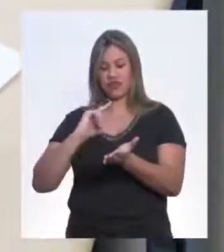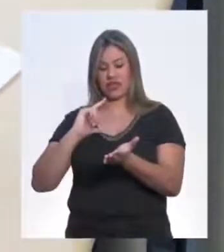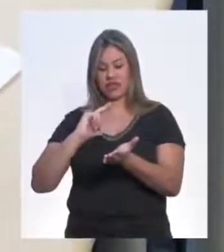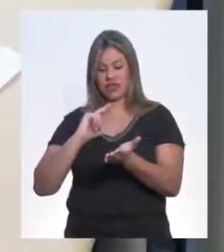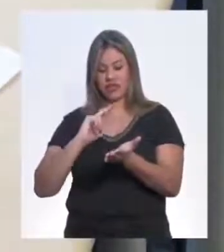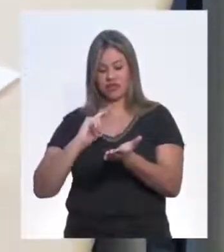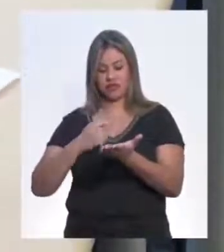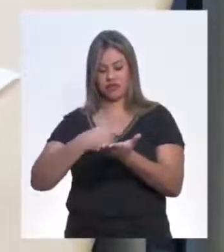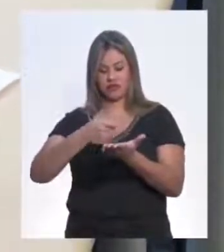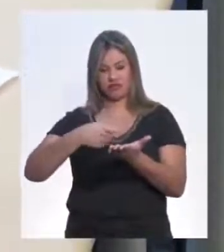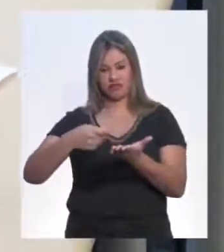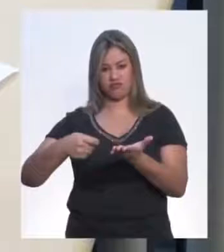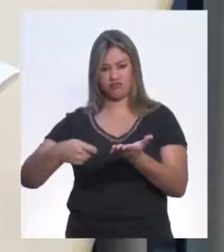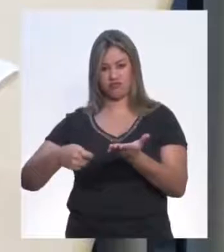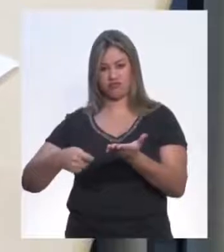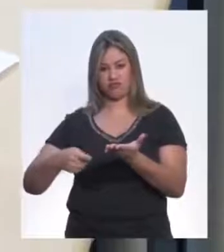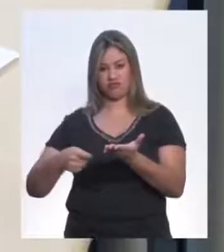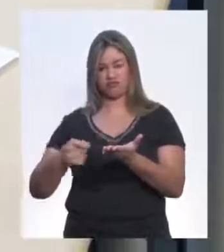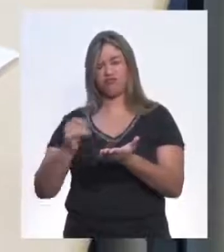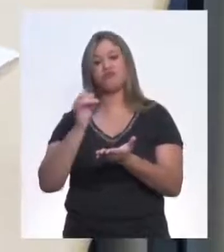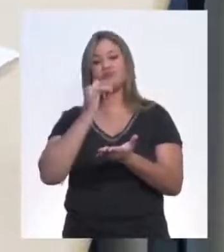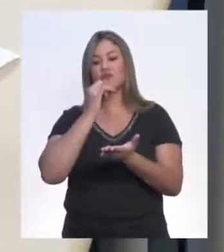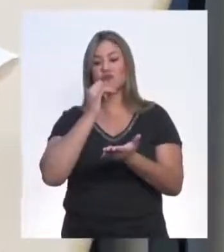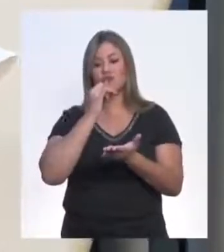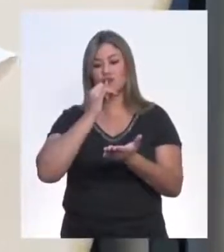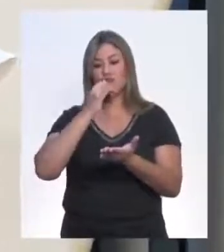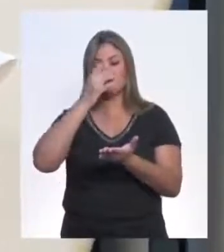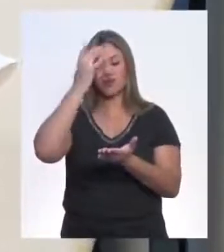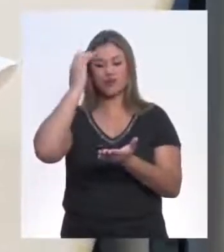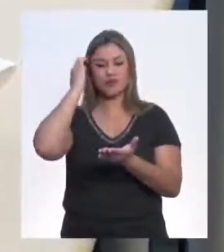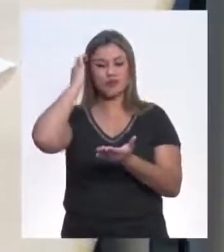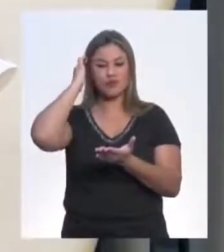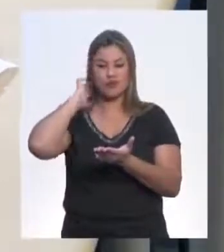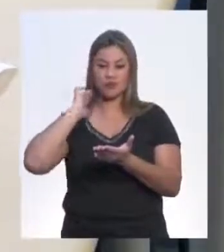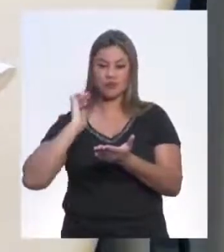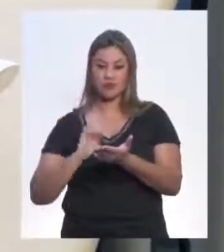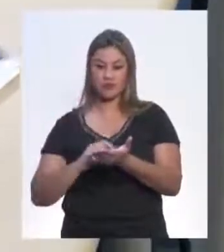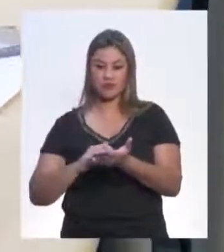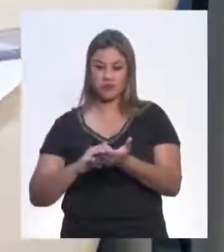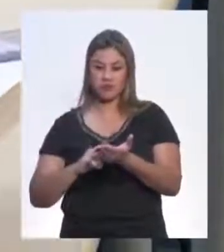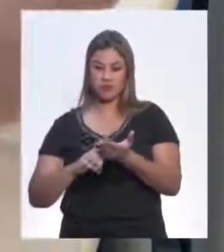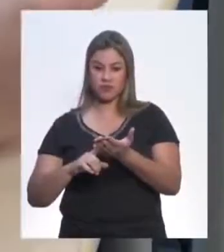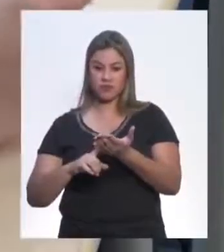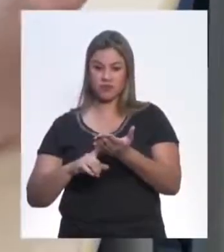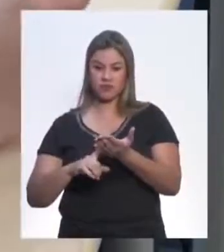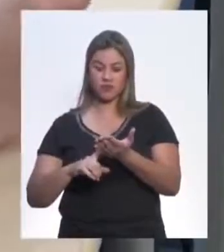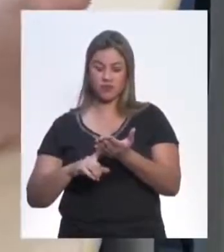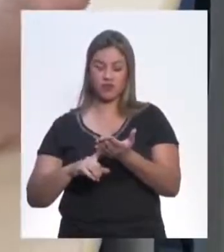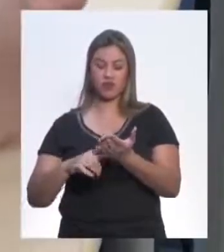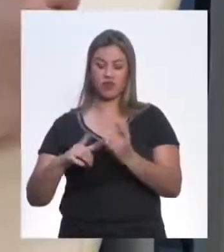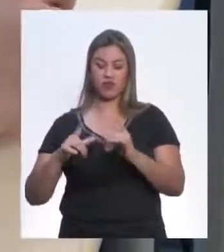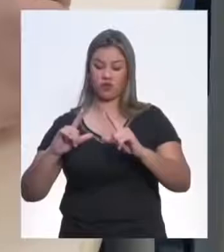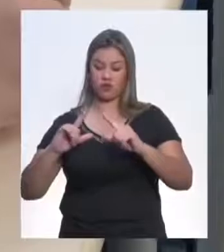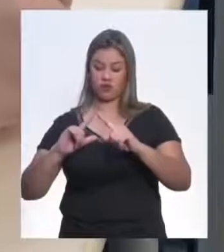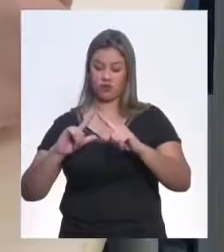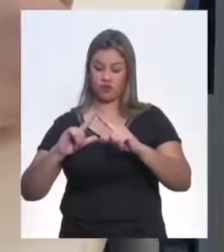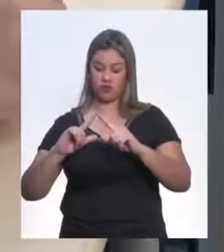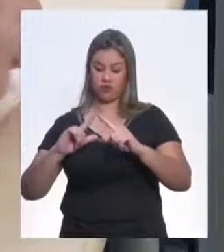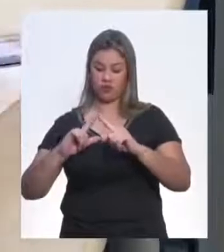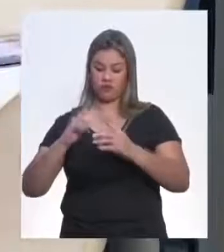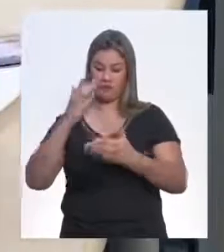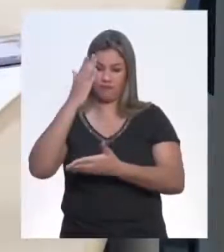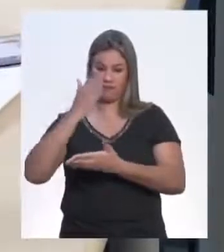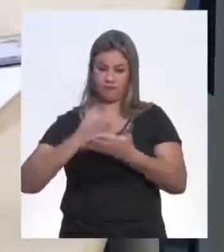tiverem. Já vou fazer algumas marcações. A primeira marcação que eu vou fazer é dividir esse triângulo ao meio. Então, vim aqui,